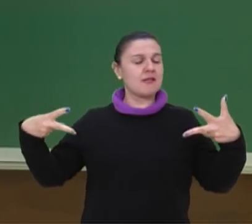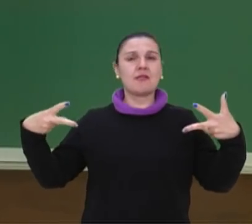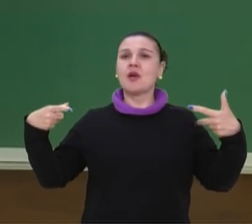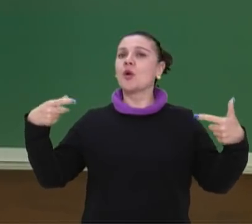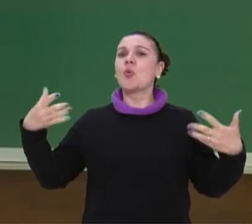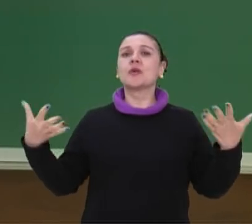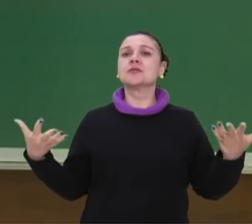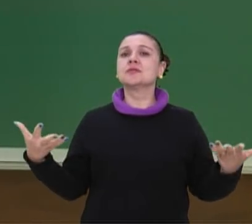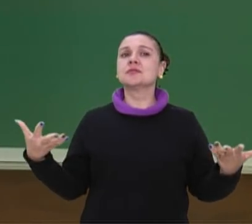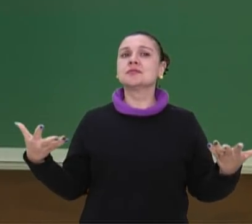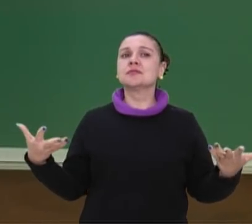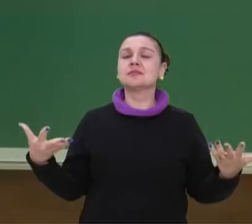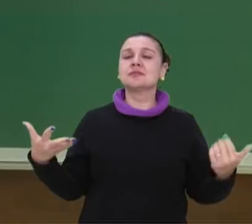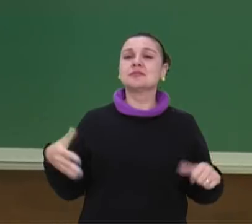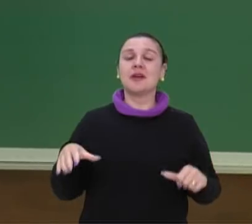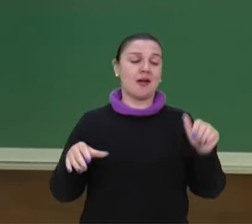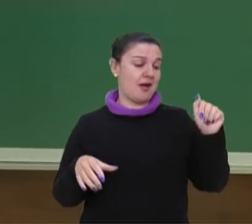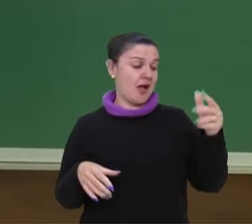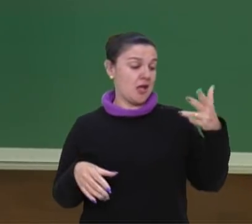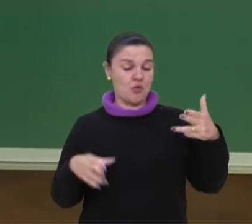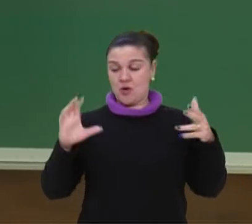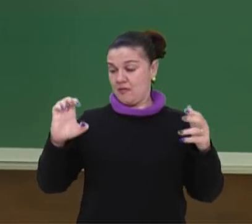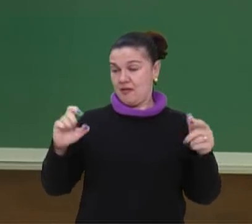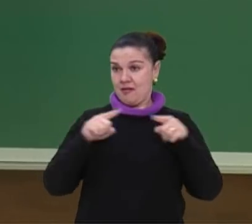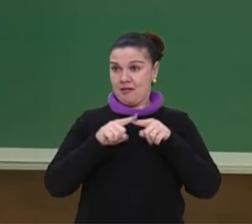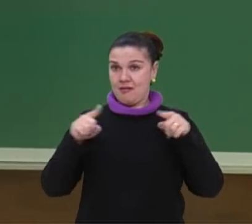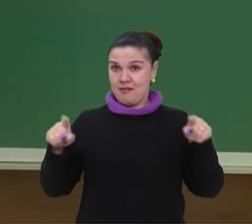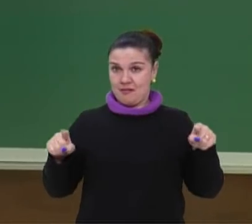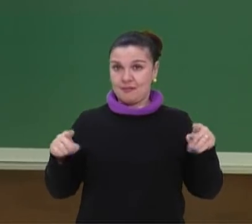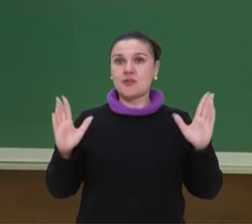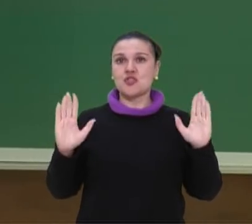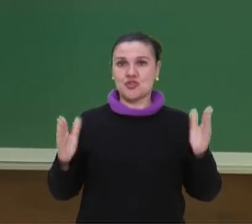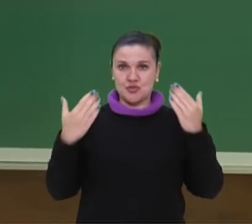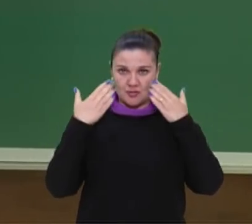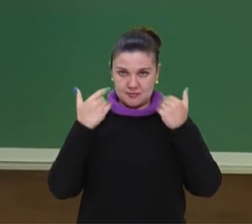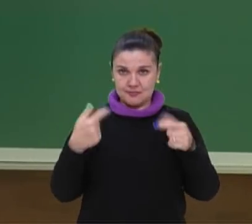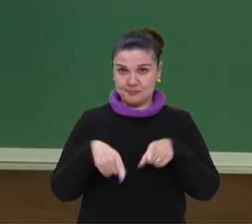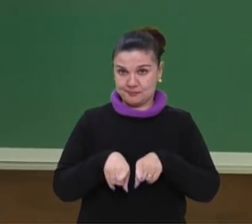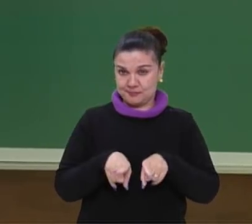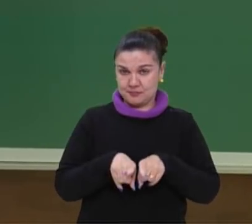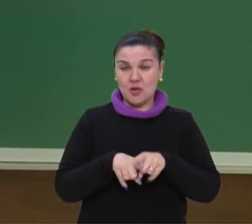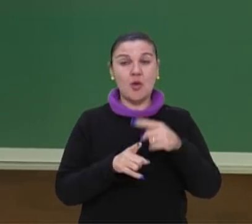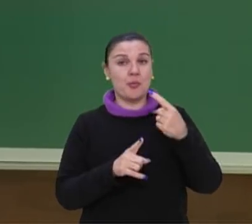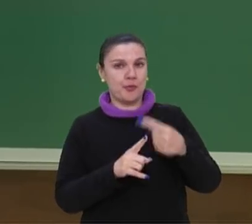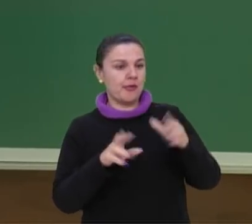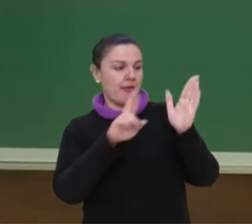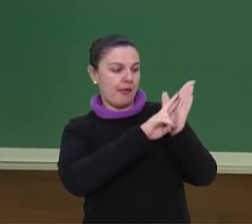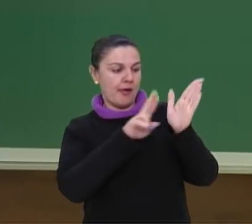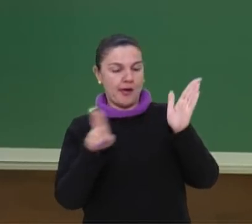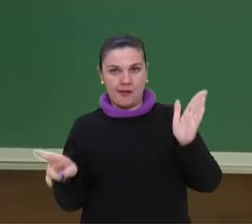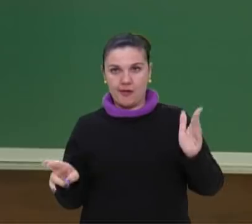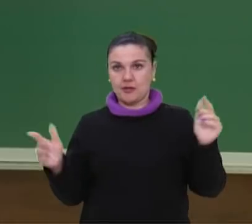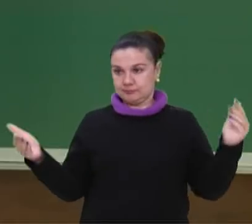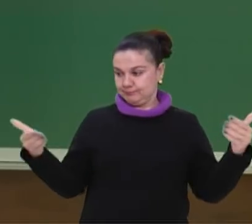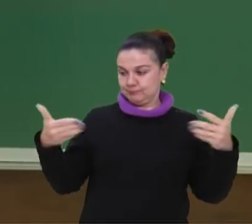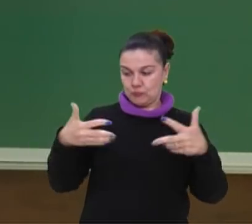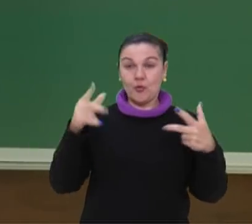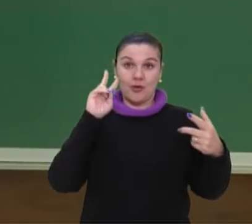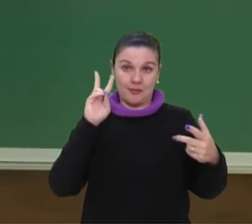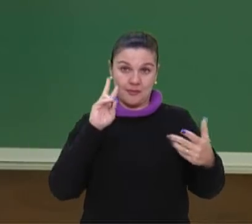A é igual ao ângulo E. Isso a gente sabe também, né? Por quê? Porque são